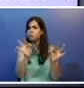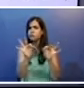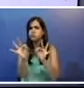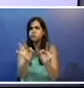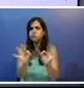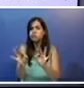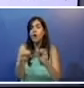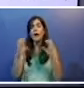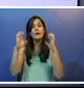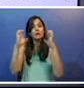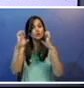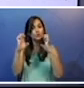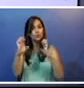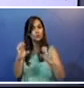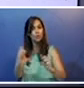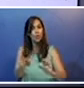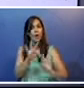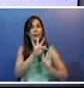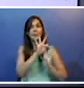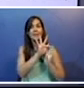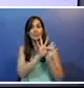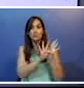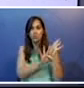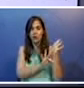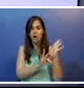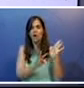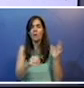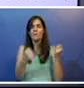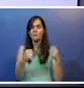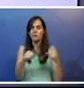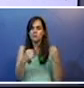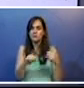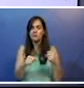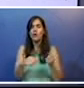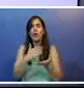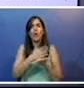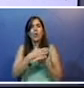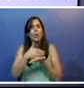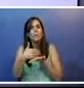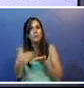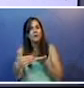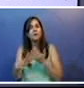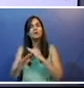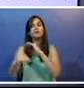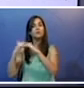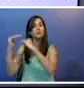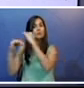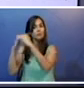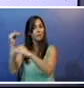uma estrutura textual. Então, nós temos a introdução, o desenvolvimento e, obviamente, uma conclusão.